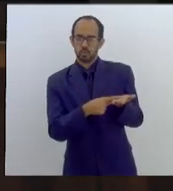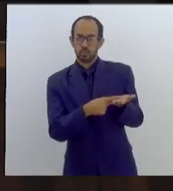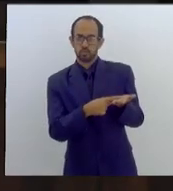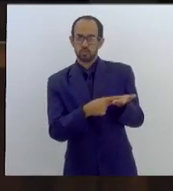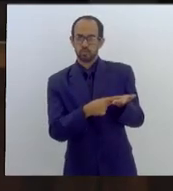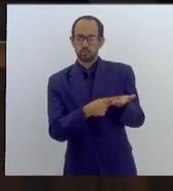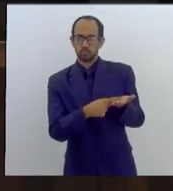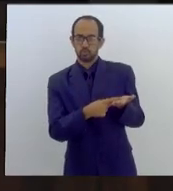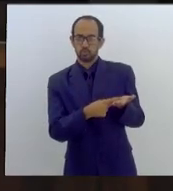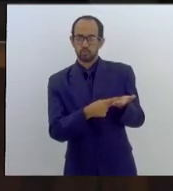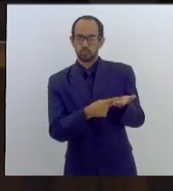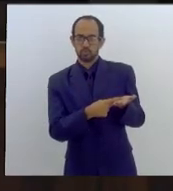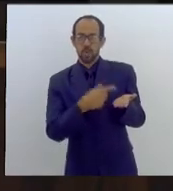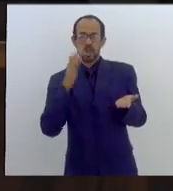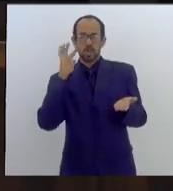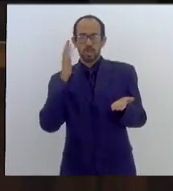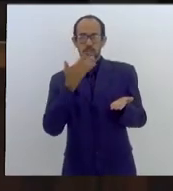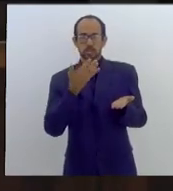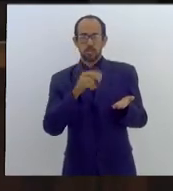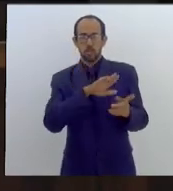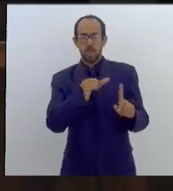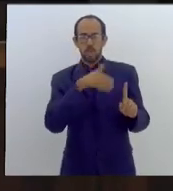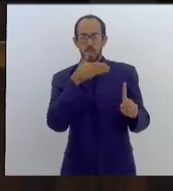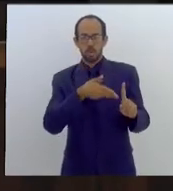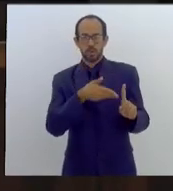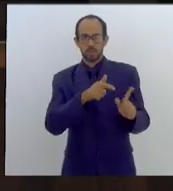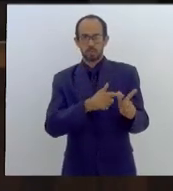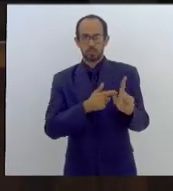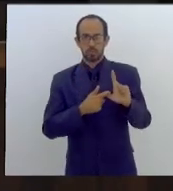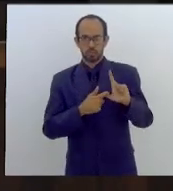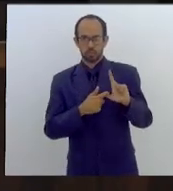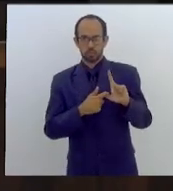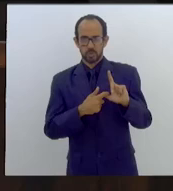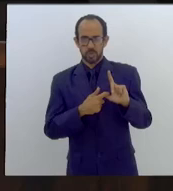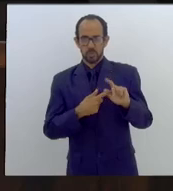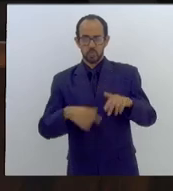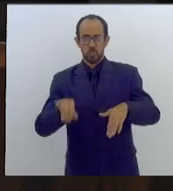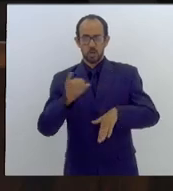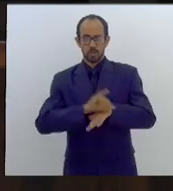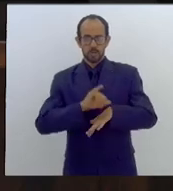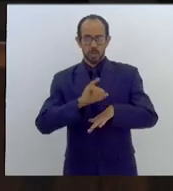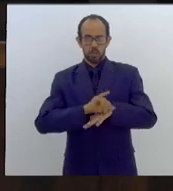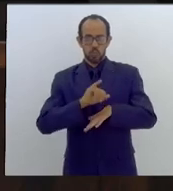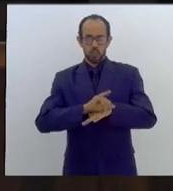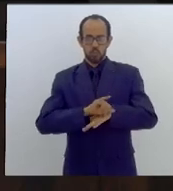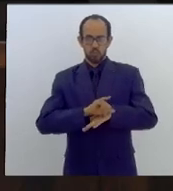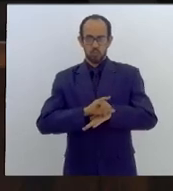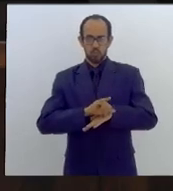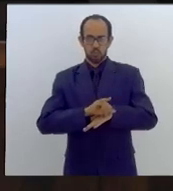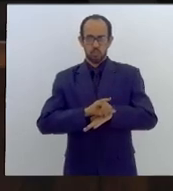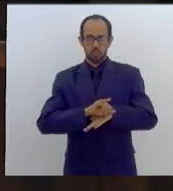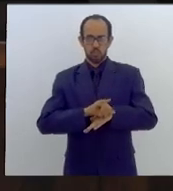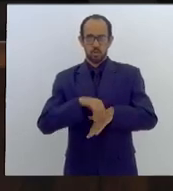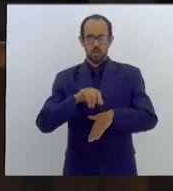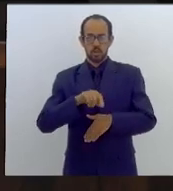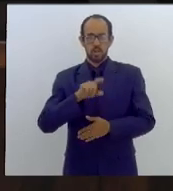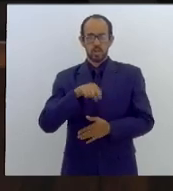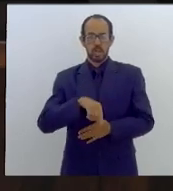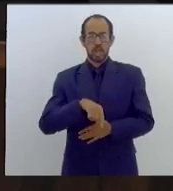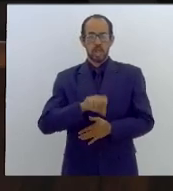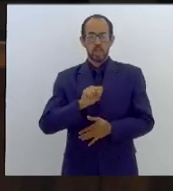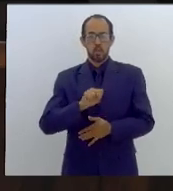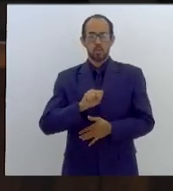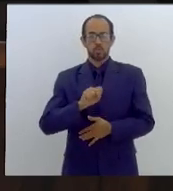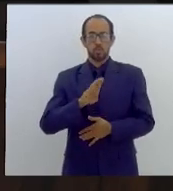decisão reconhece uma dívida com a capital em torno de 8 bilhões